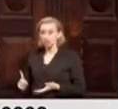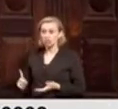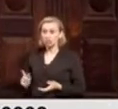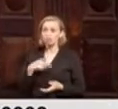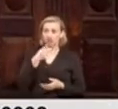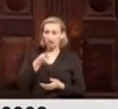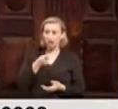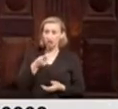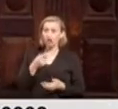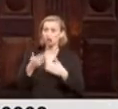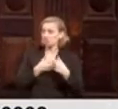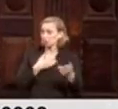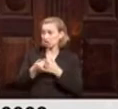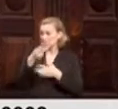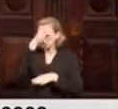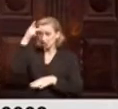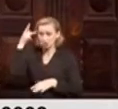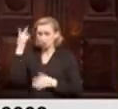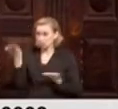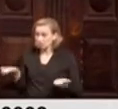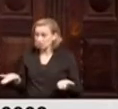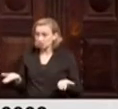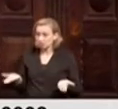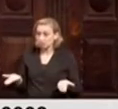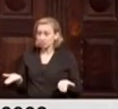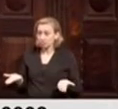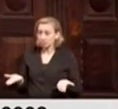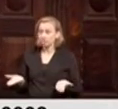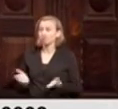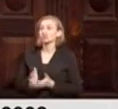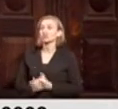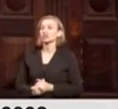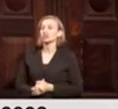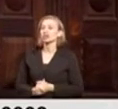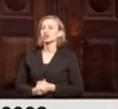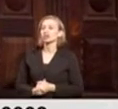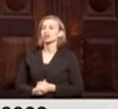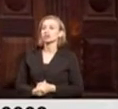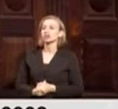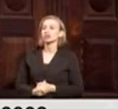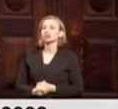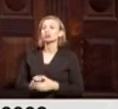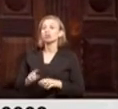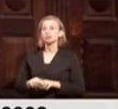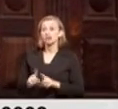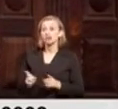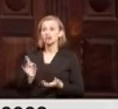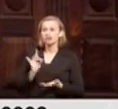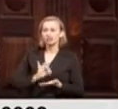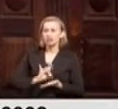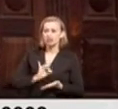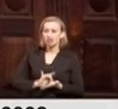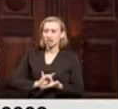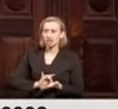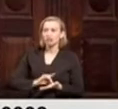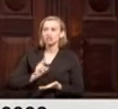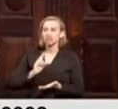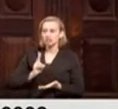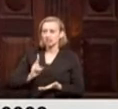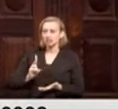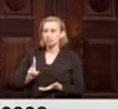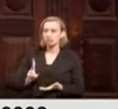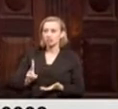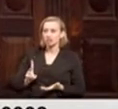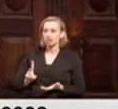garantido a qualquer um, o que no dia a dia do Rio de Janeiro não é verdade, nem do Brasil, mas é verdade que a gente tem sim que brigar pelo direito de